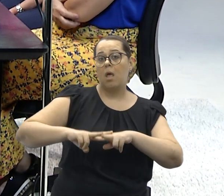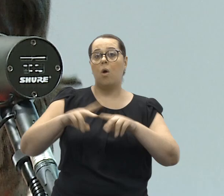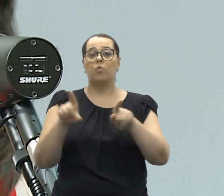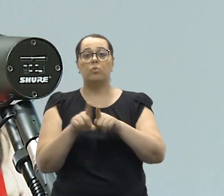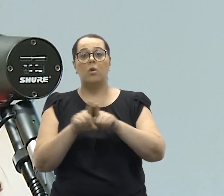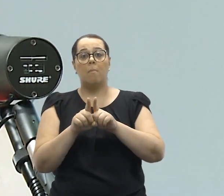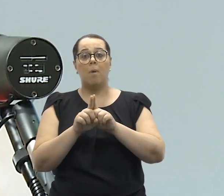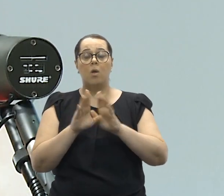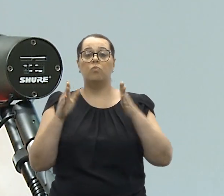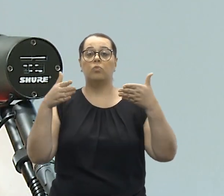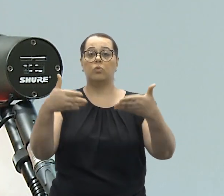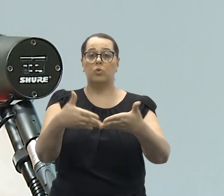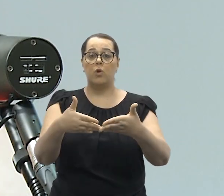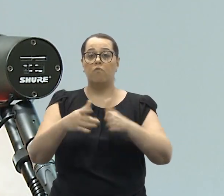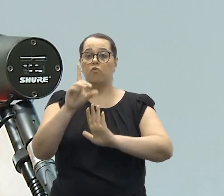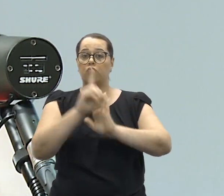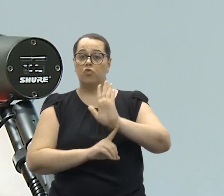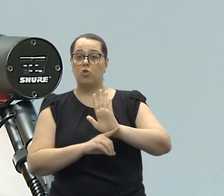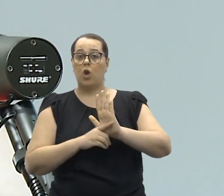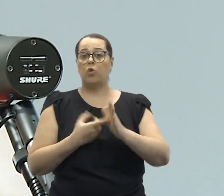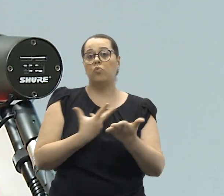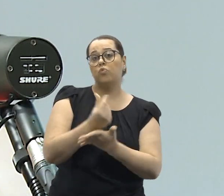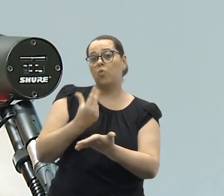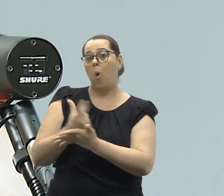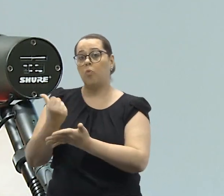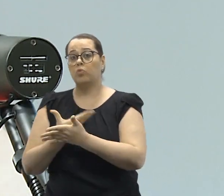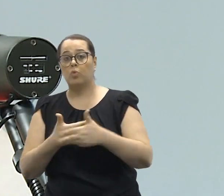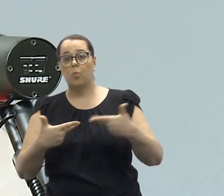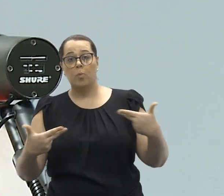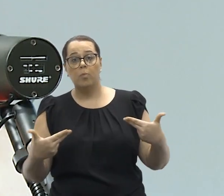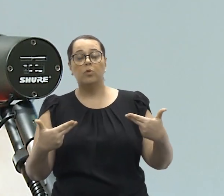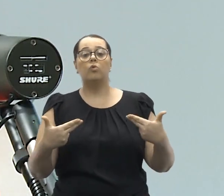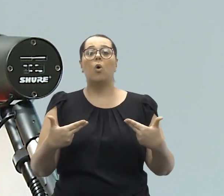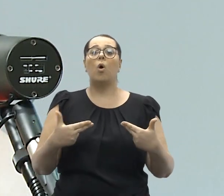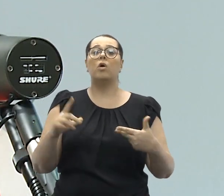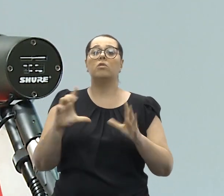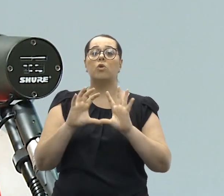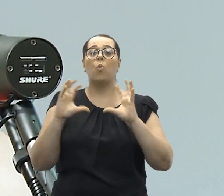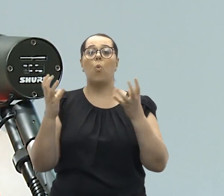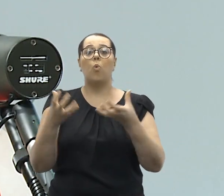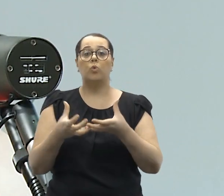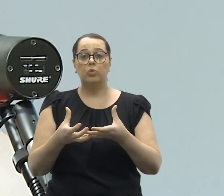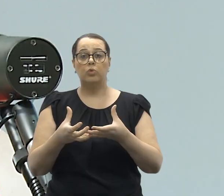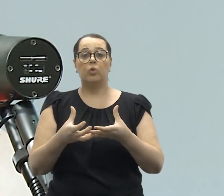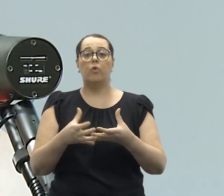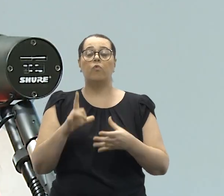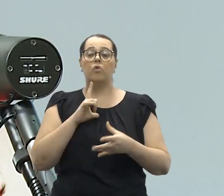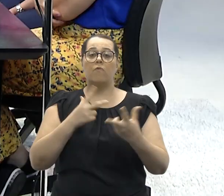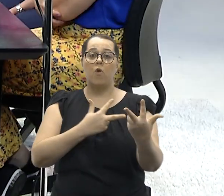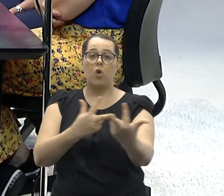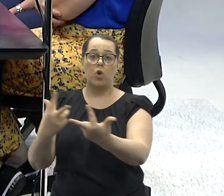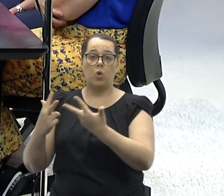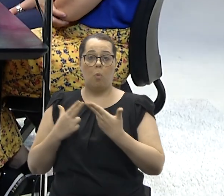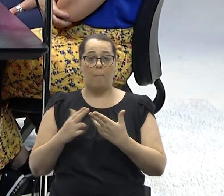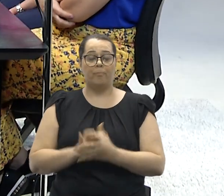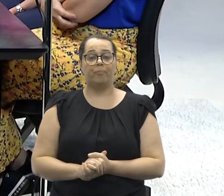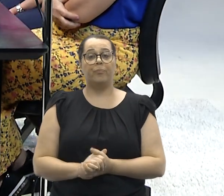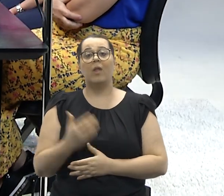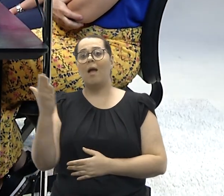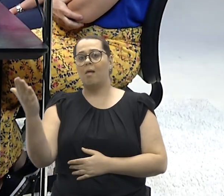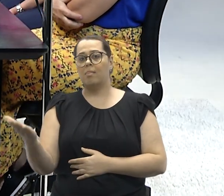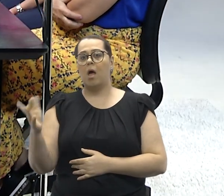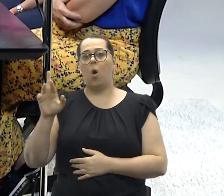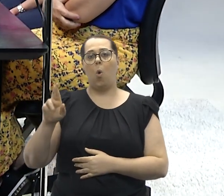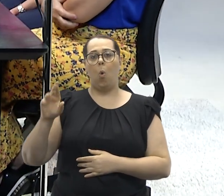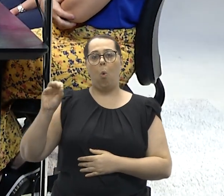com ênfase em direito do consumidor, direitos difusos, coletivos e individuais homogêneos. E a Rosana Nelly